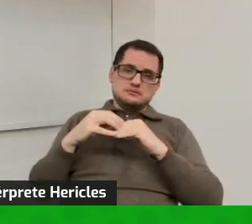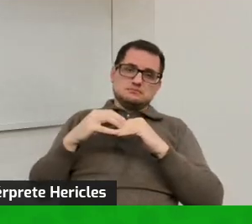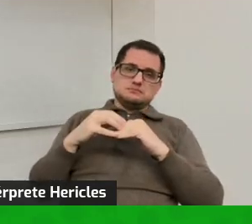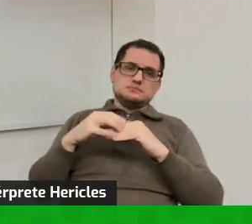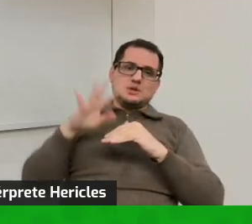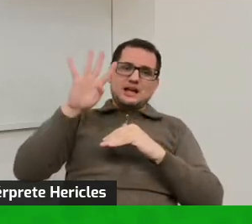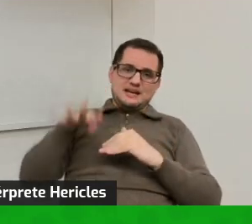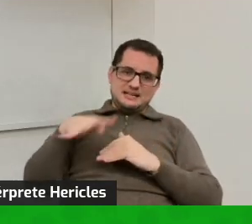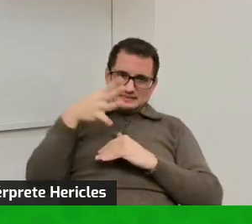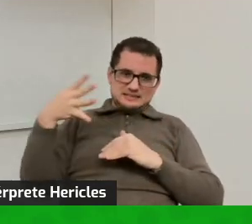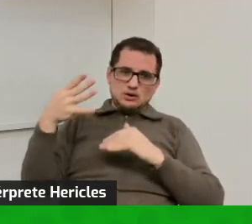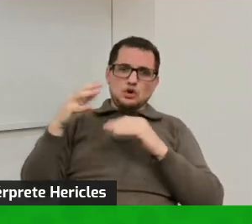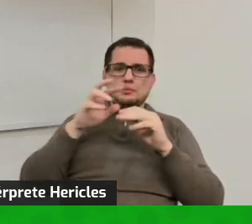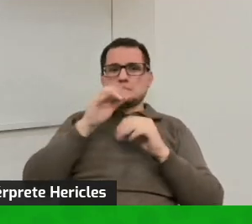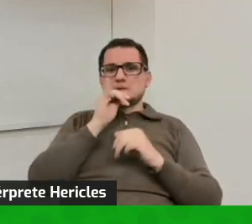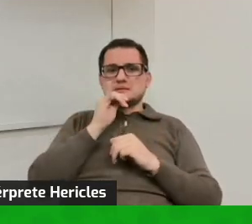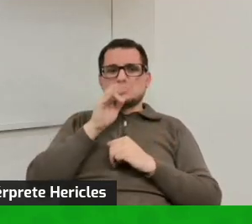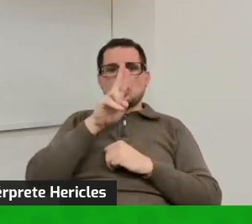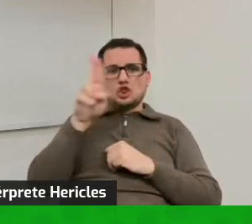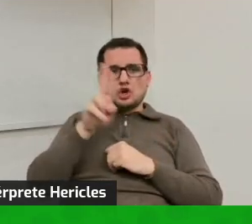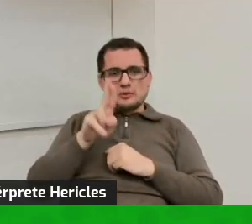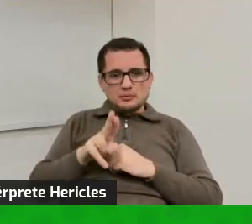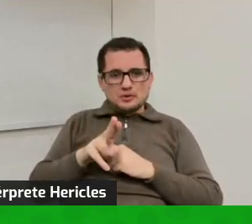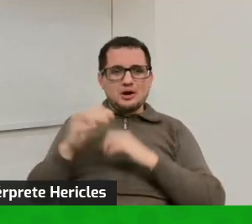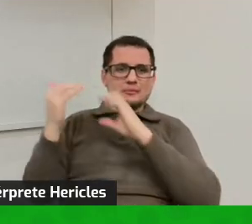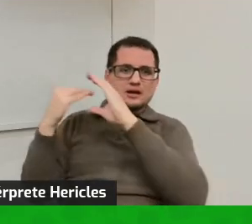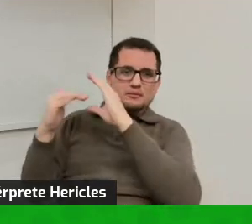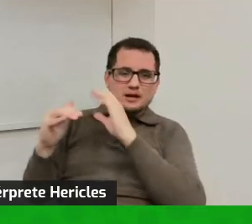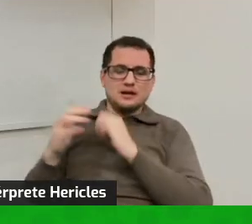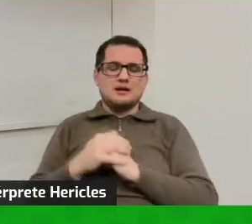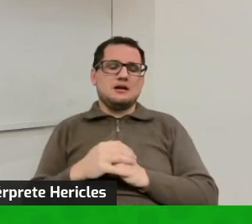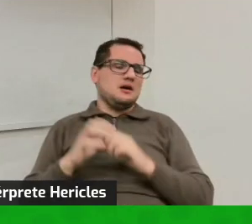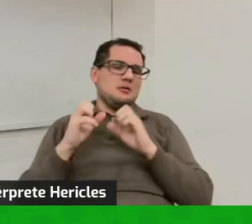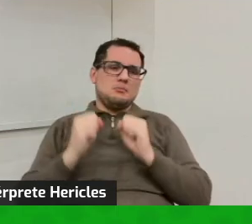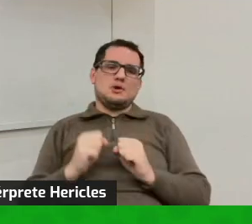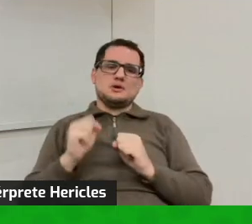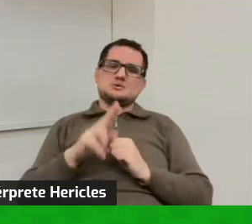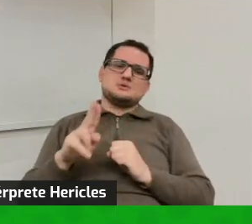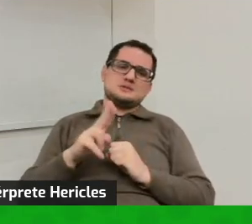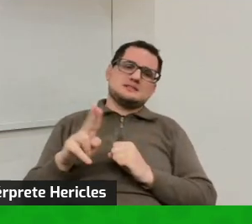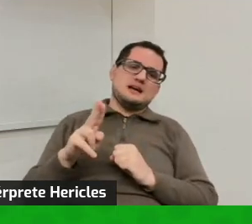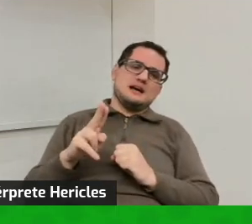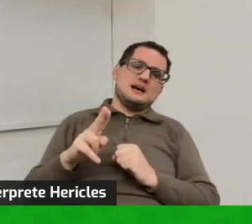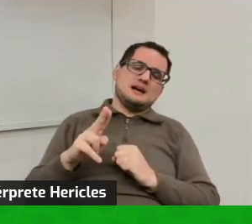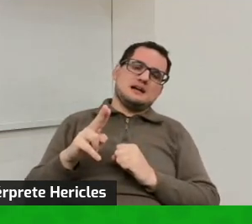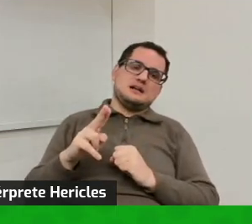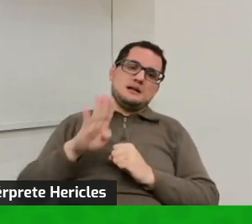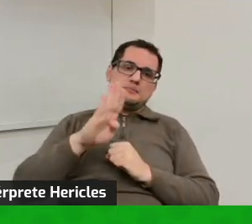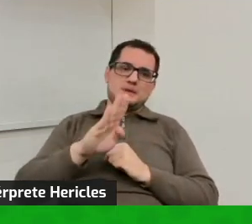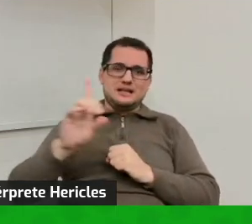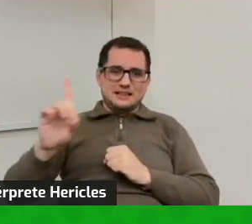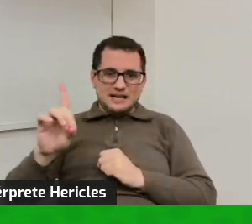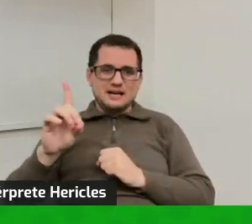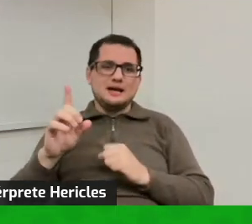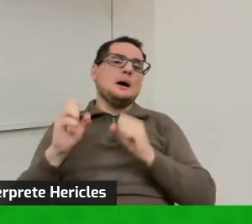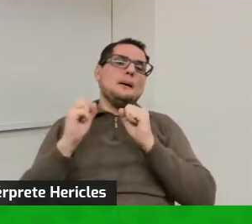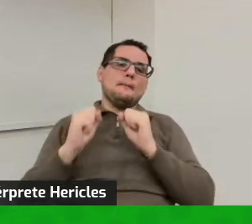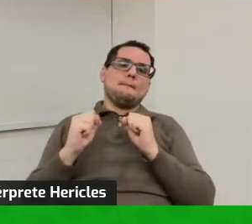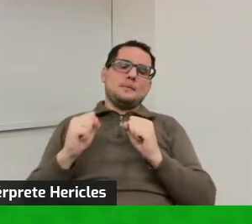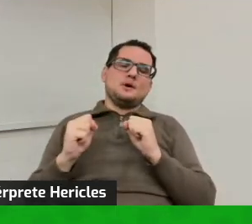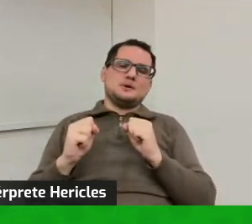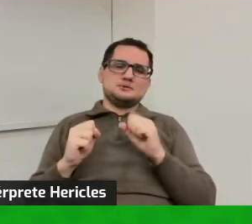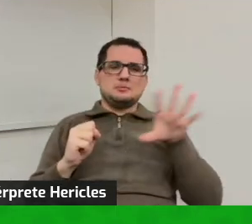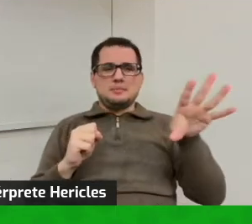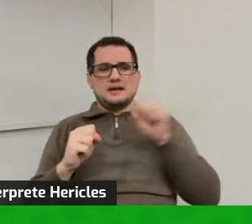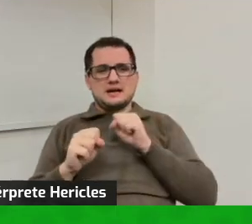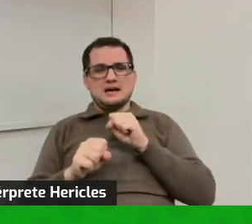A gente pode criar dentro do Excel e importar? Pode. A gente pode trazer de um banco de dados? Dá também. Hoje tem algumas interações. Dá para trazer de planilhas de e-mail e